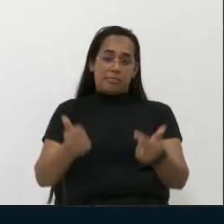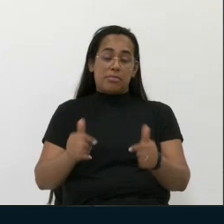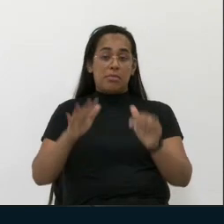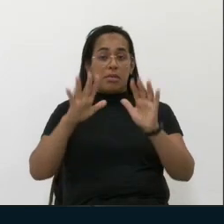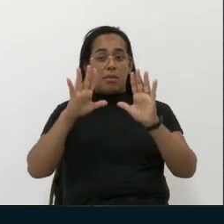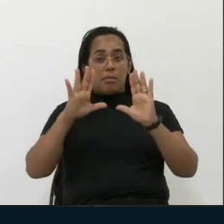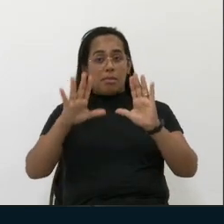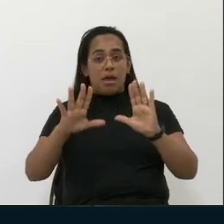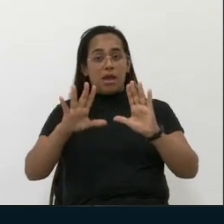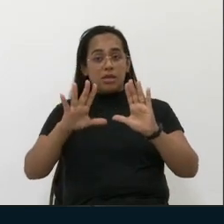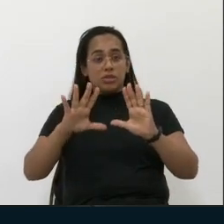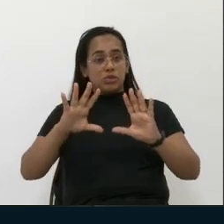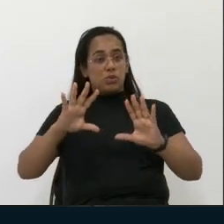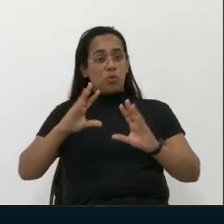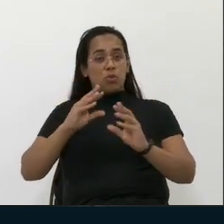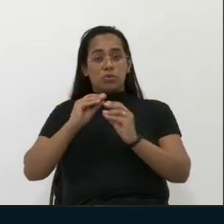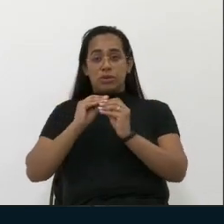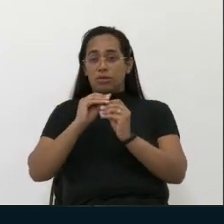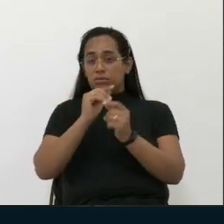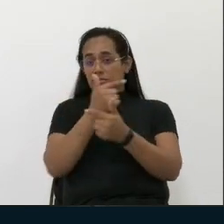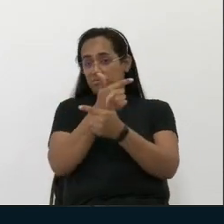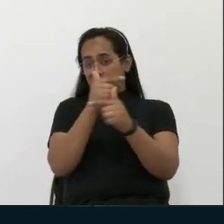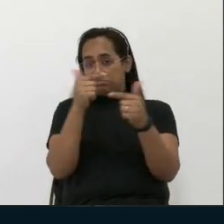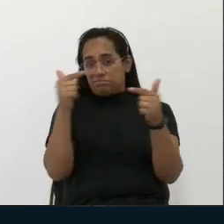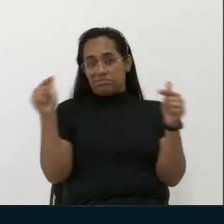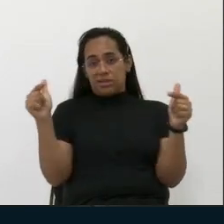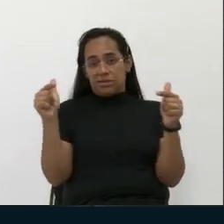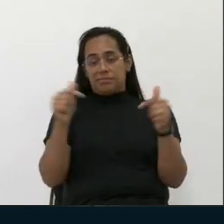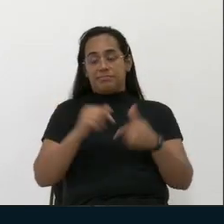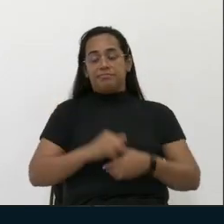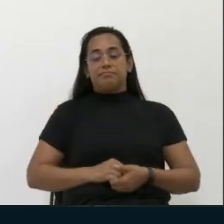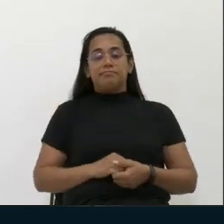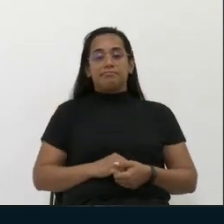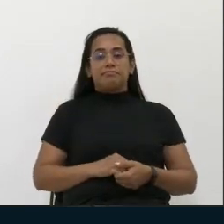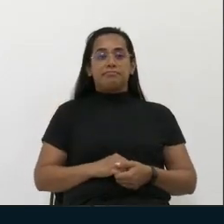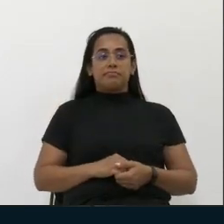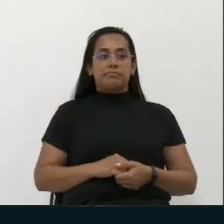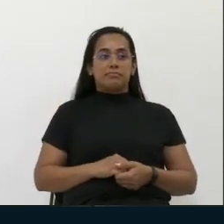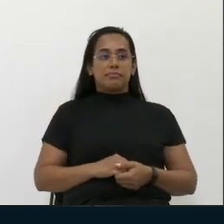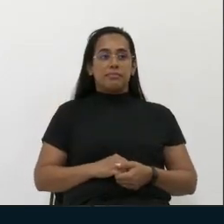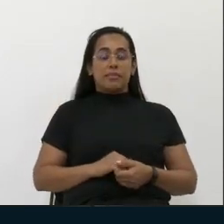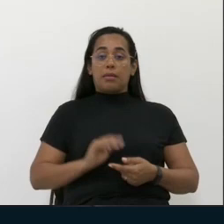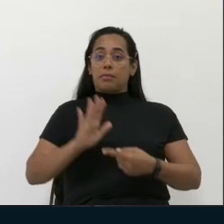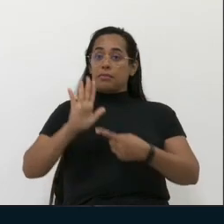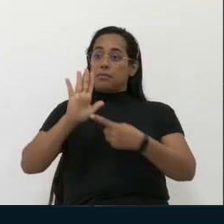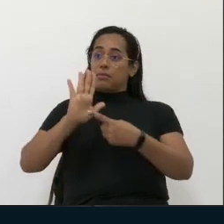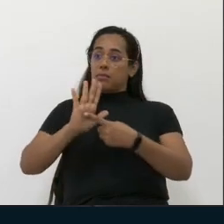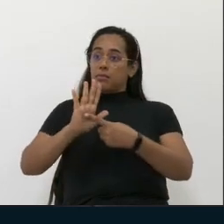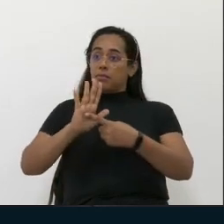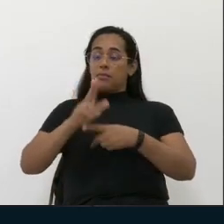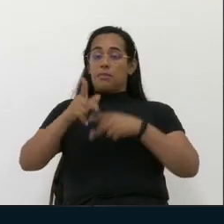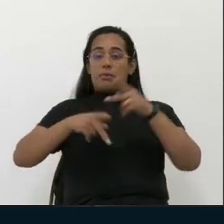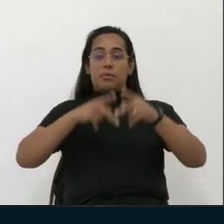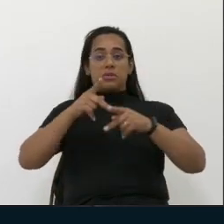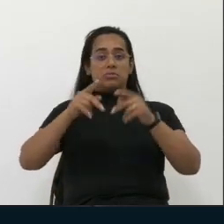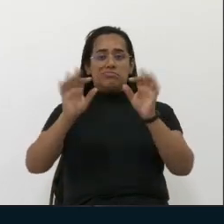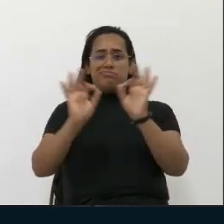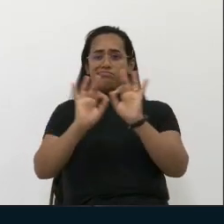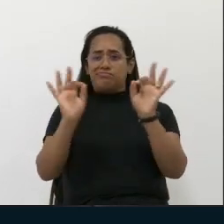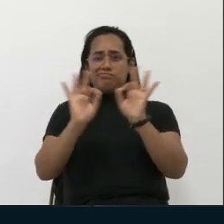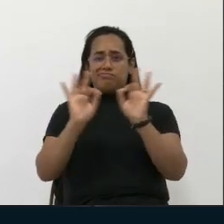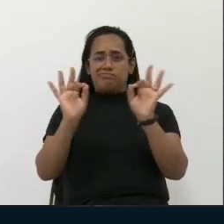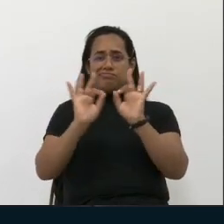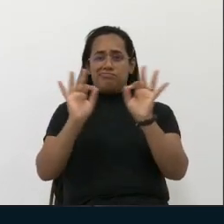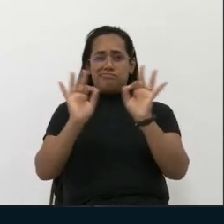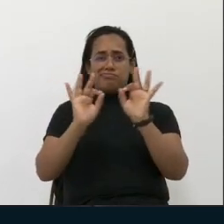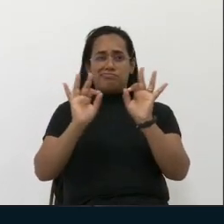conteúdo. Não tem conteúdo, não tem nada para apresentar à população, meramente falando do